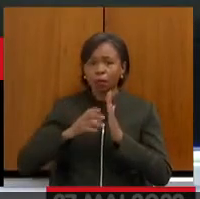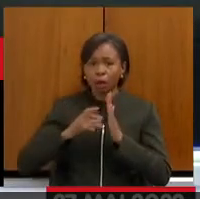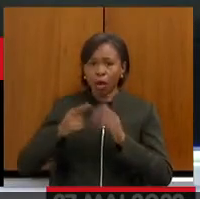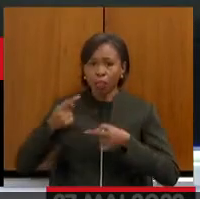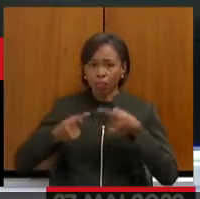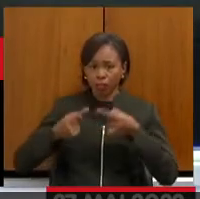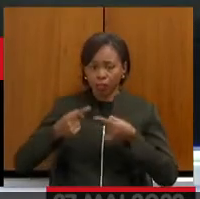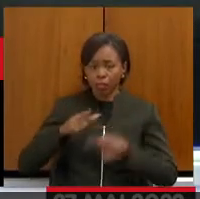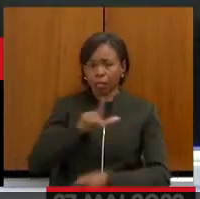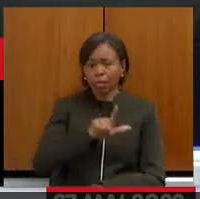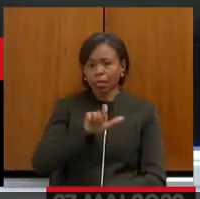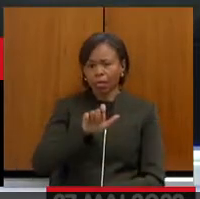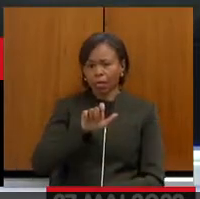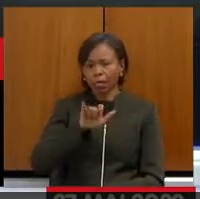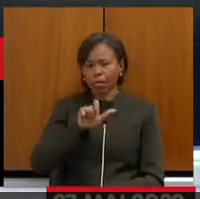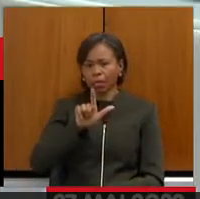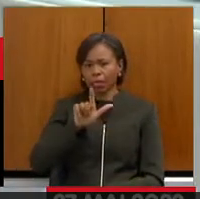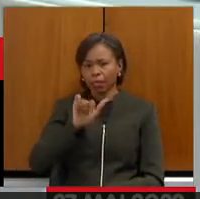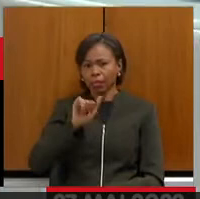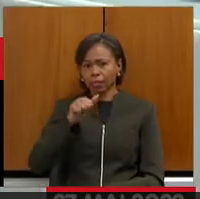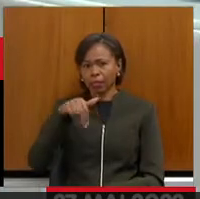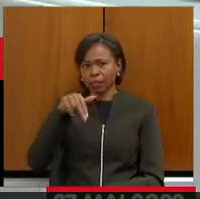Laura de Almeida AM